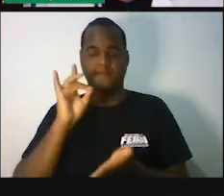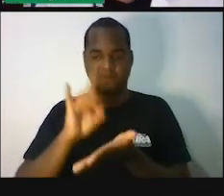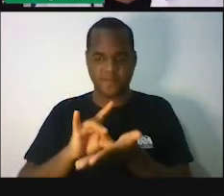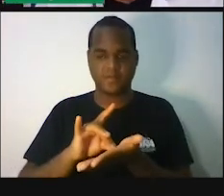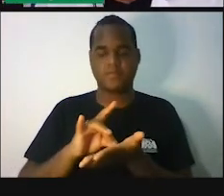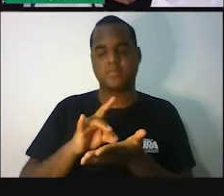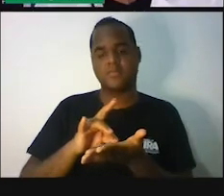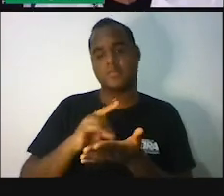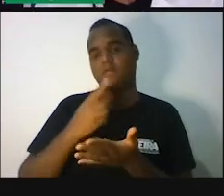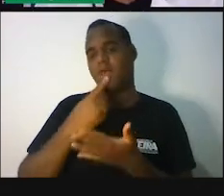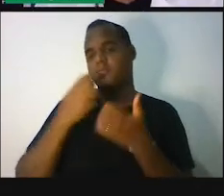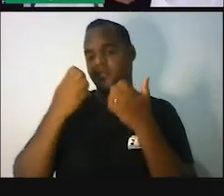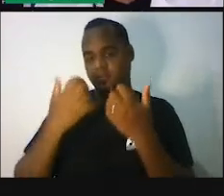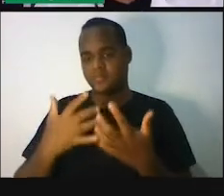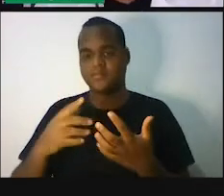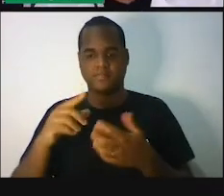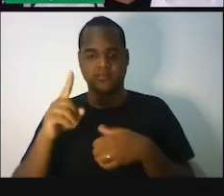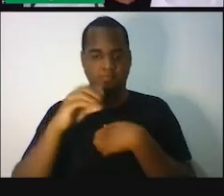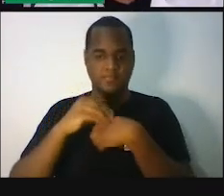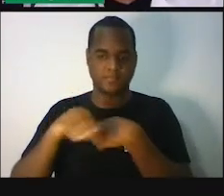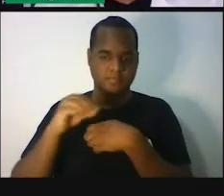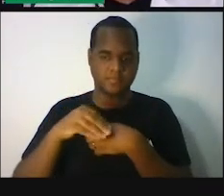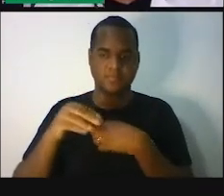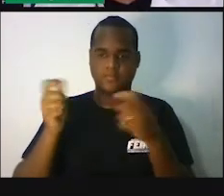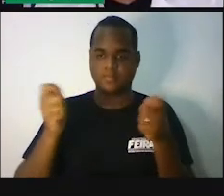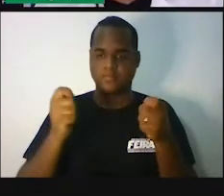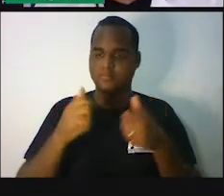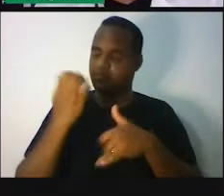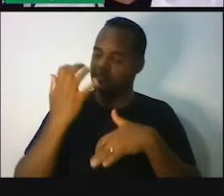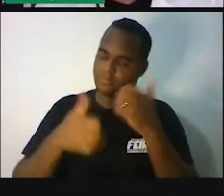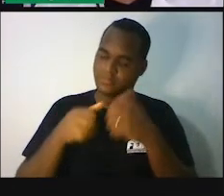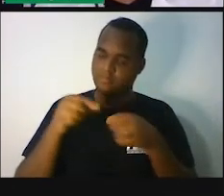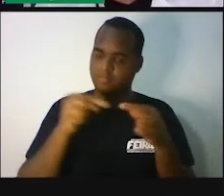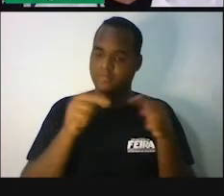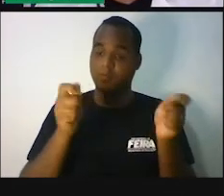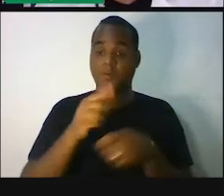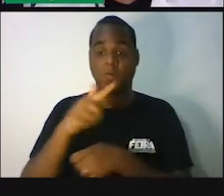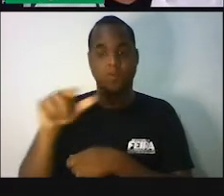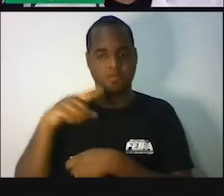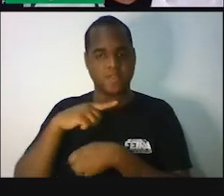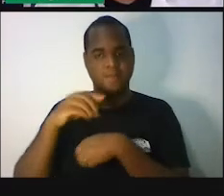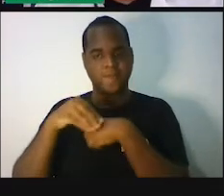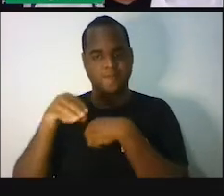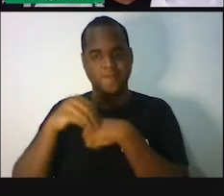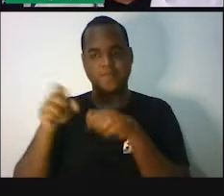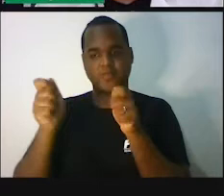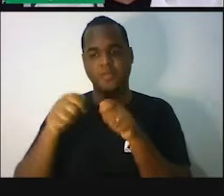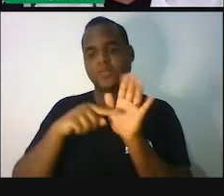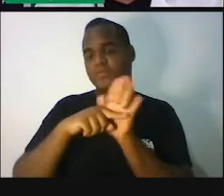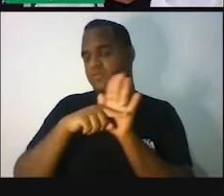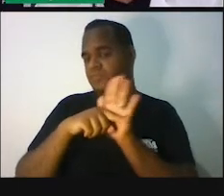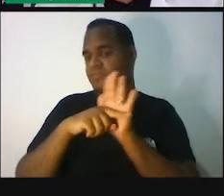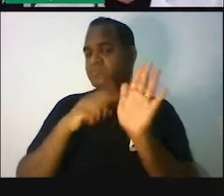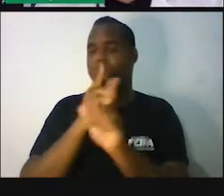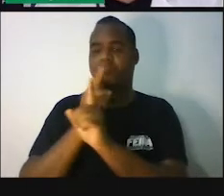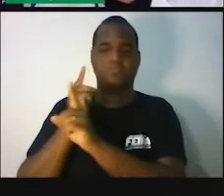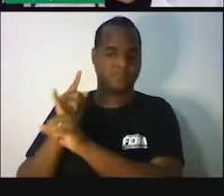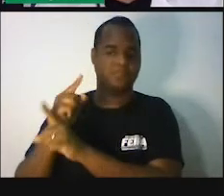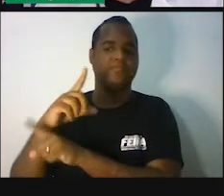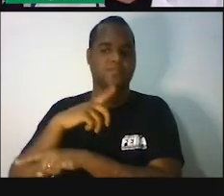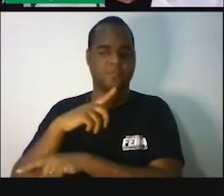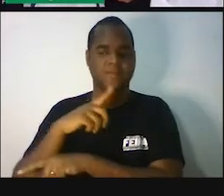assim dizer, eu trago para você aqui embaixo uma outra situação para a gente analisar, certo? E